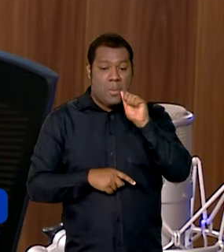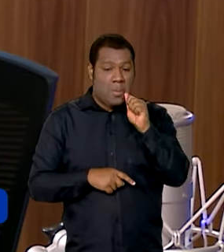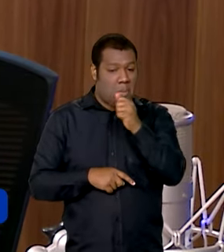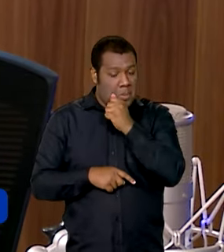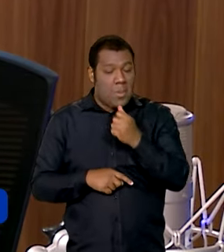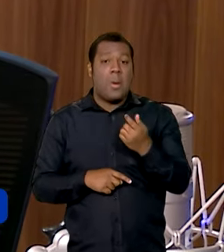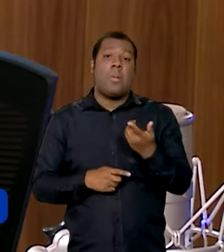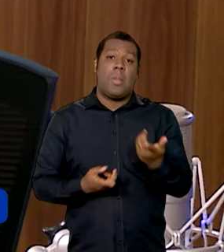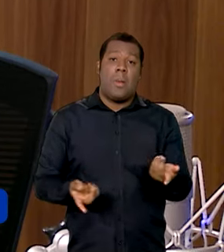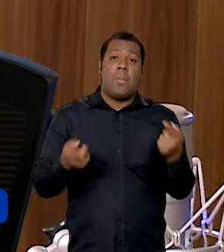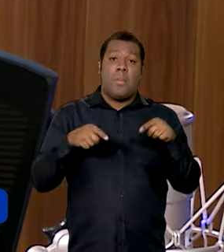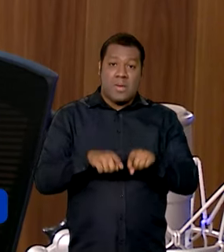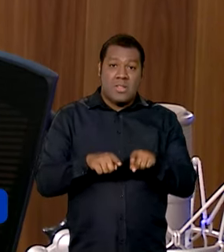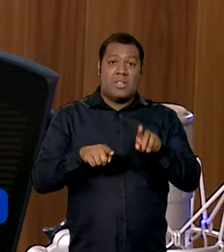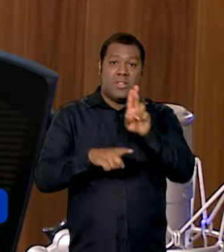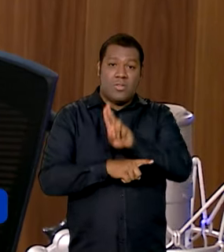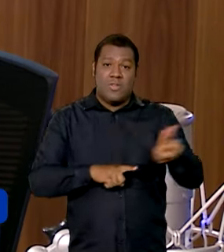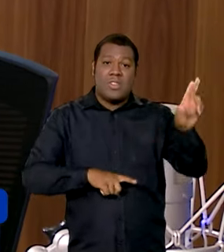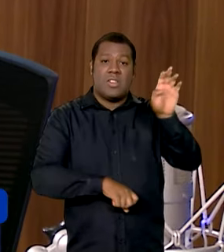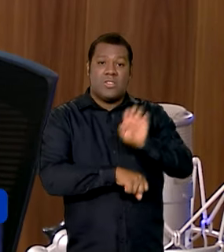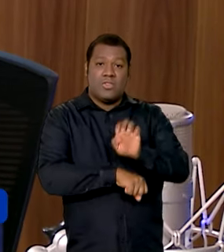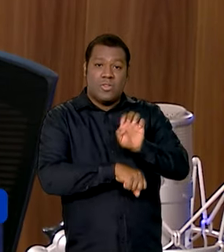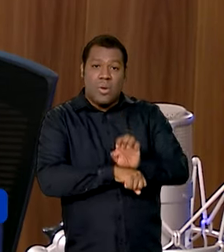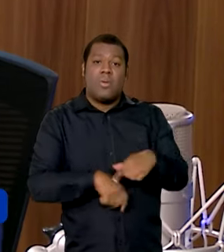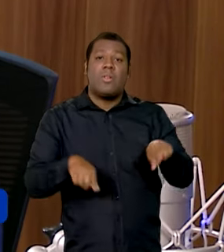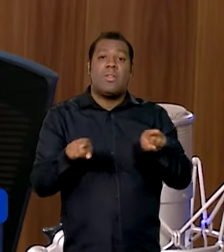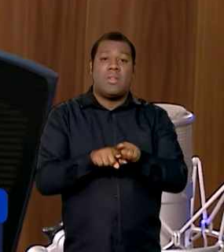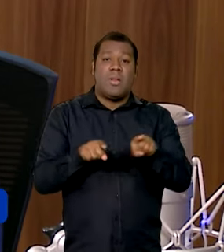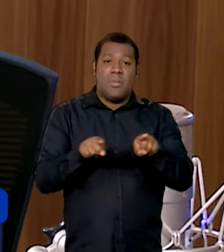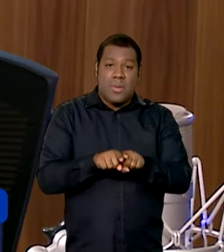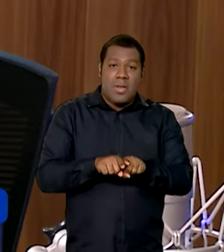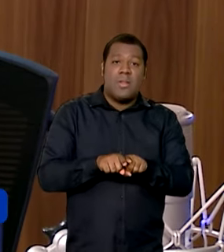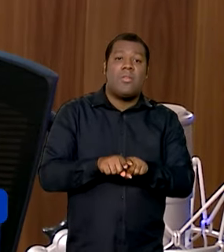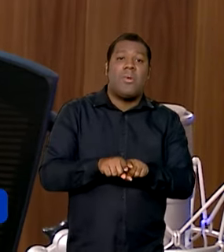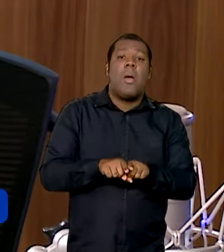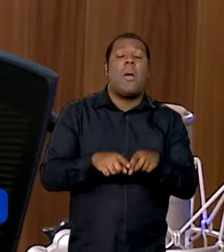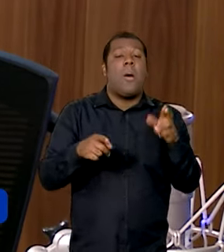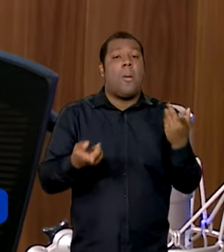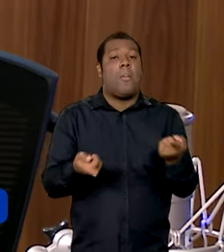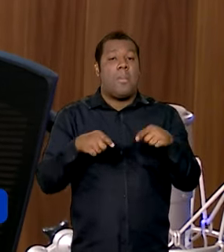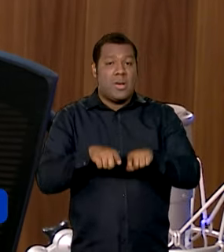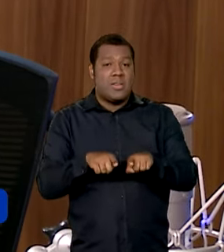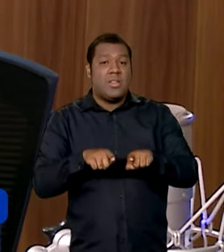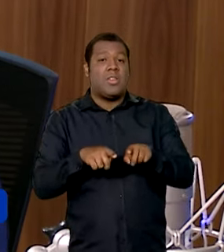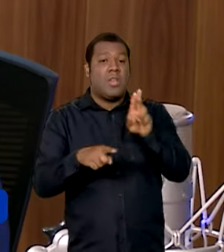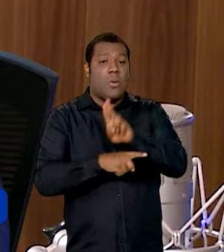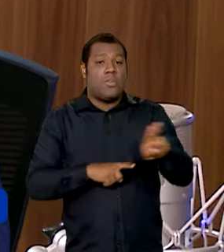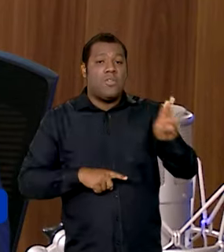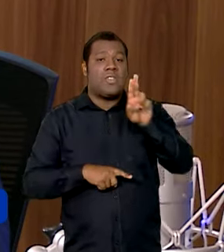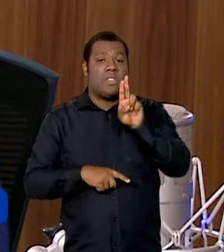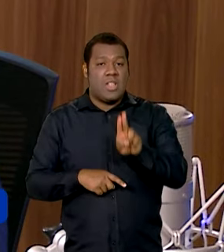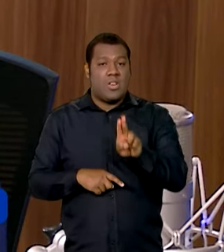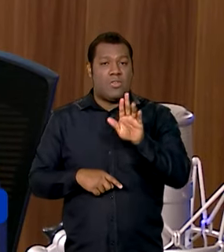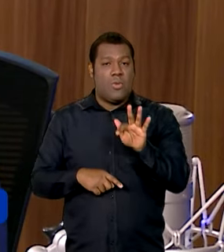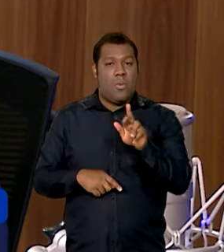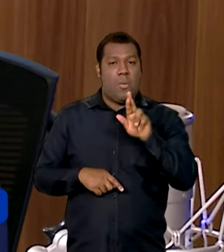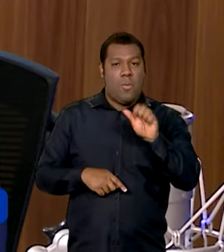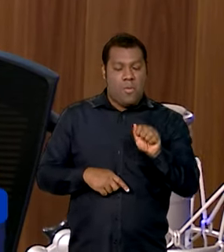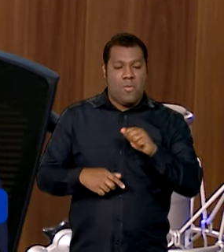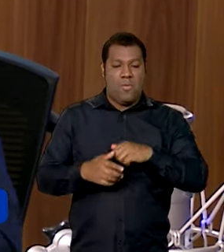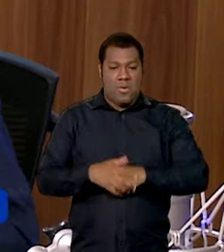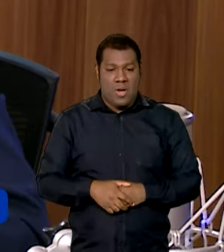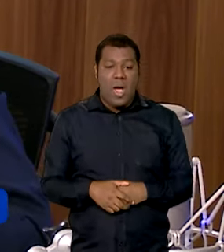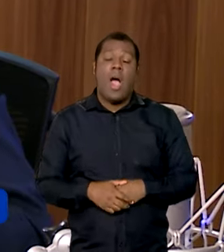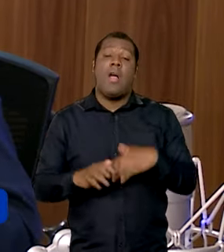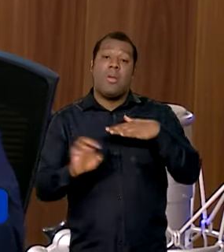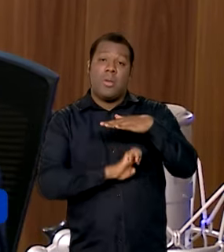Universidade do Estado em parceria com a ufra que é a universidade Federal da Amazônia também já atuando aí no Amapá e a cevas